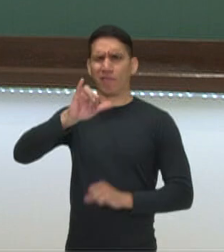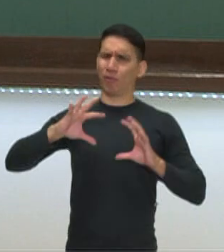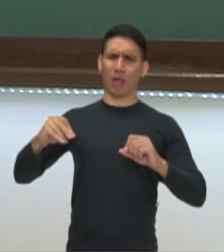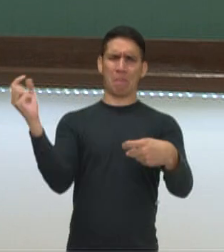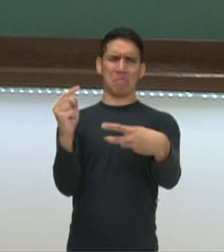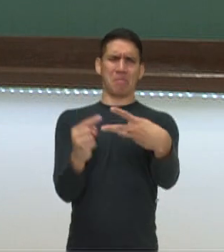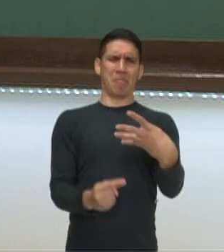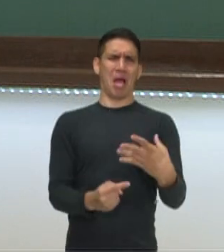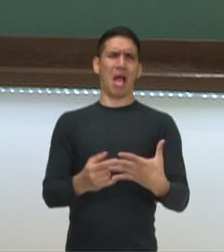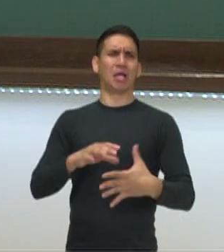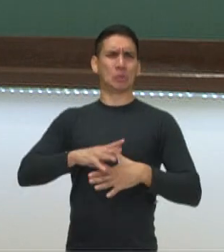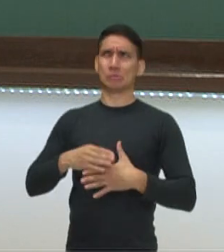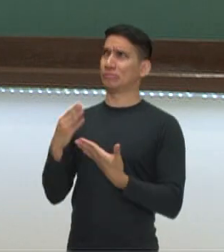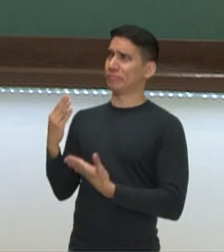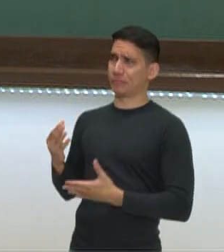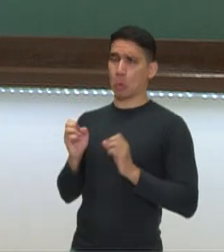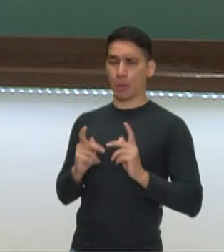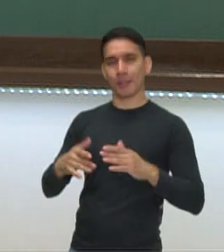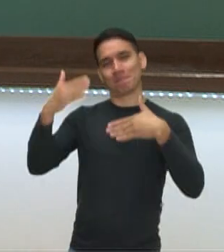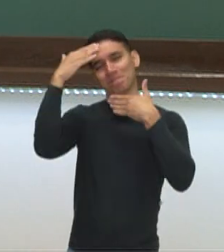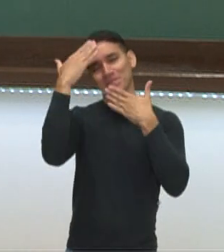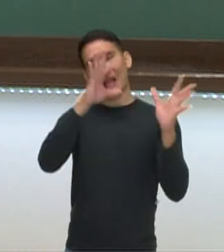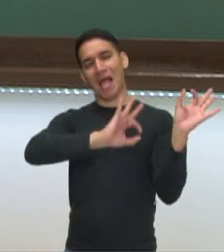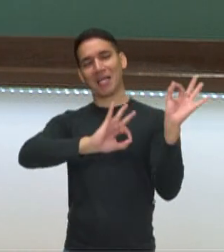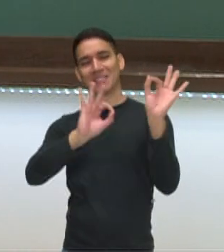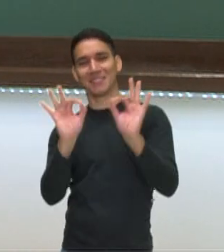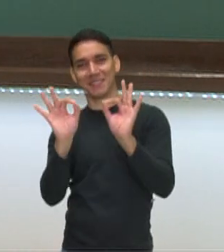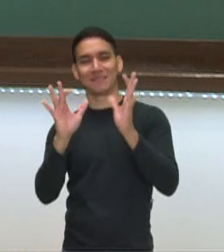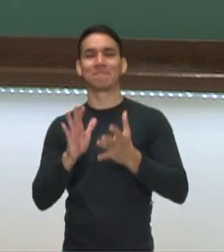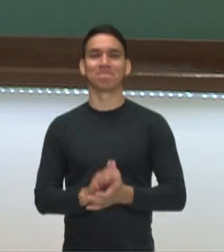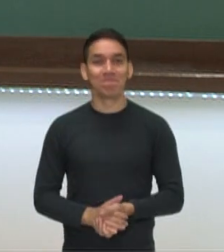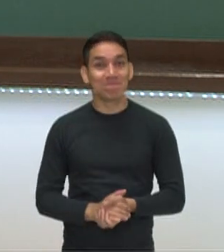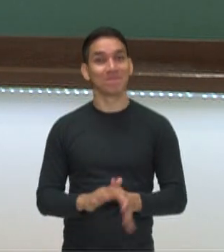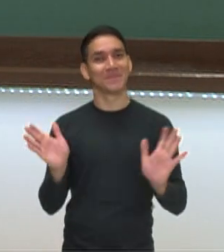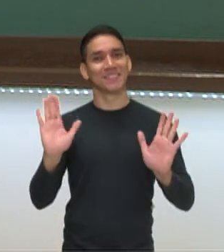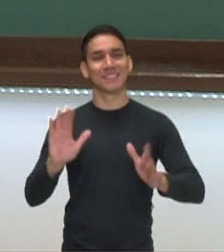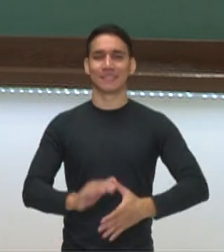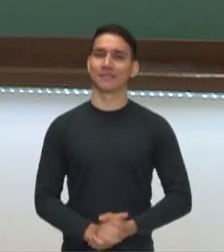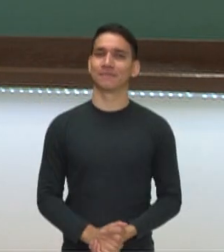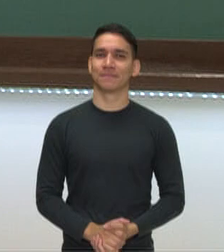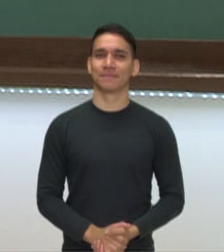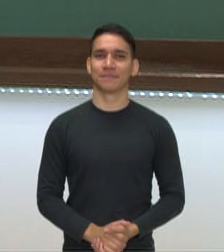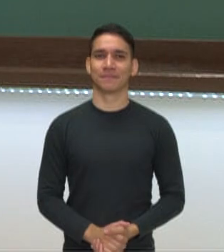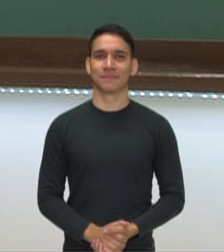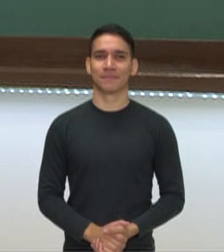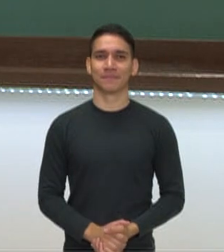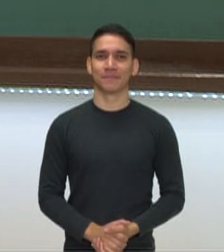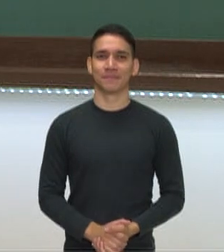doenças aqui. Então, obrigada pela sua atenção e até mais!